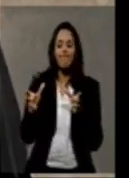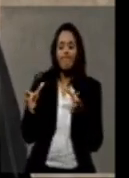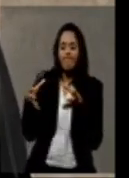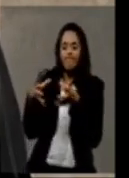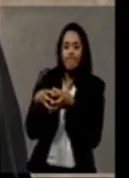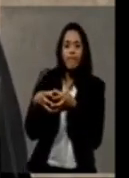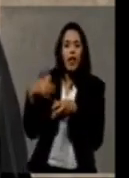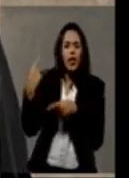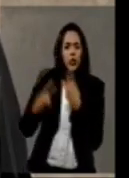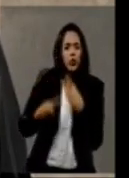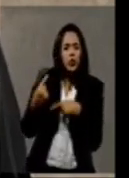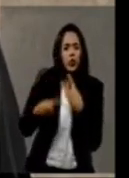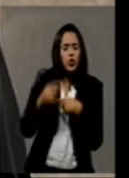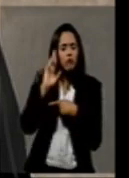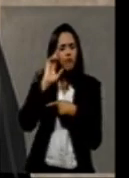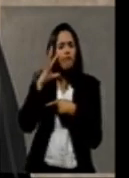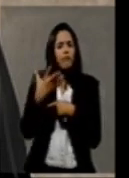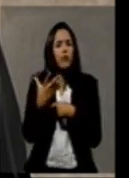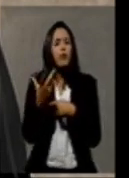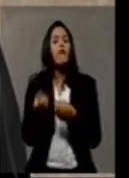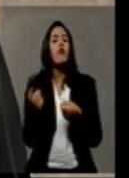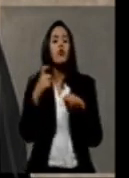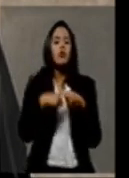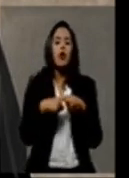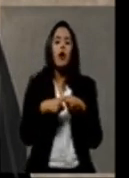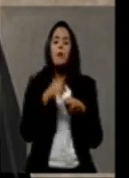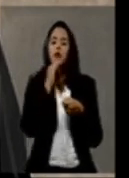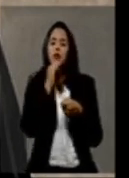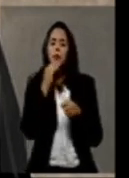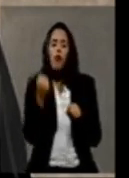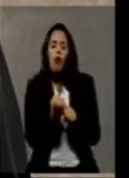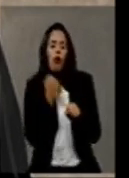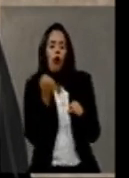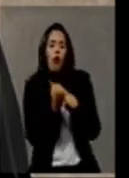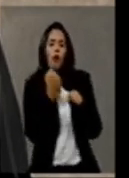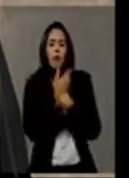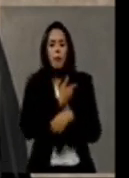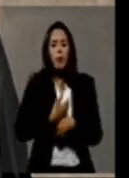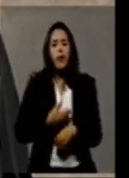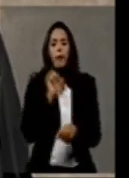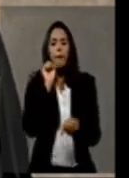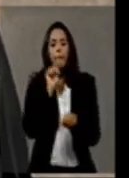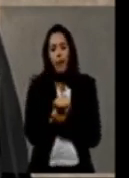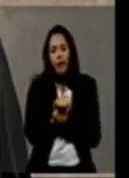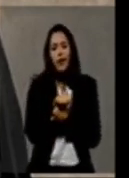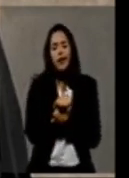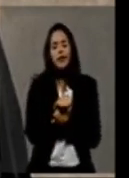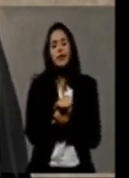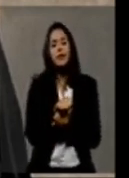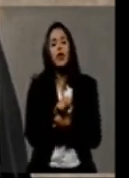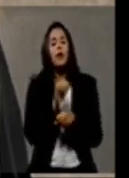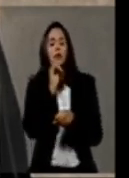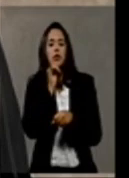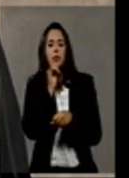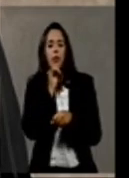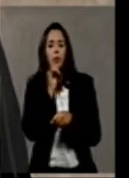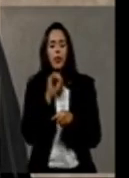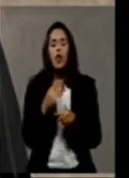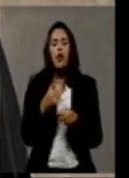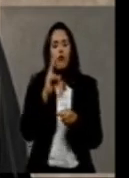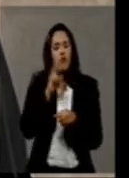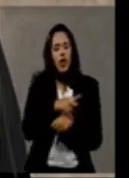soluções para retomada de obras públicas paralisadas por entraves na justiça o foco nas obras de infraestrutura